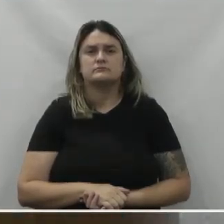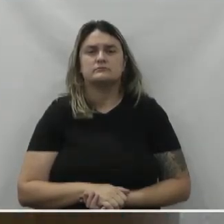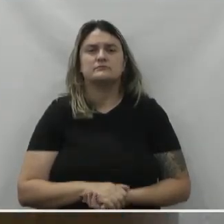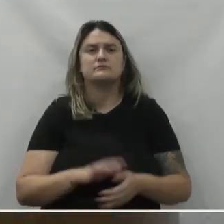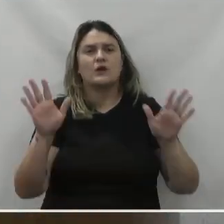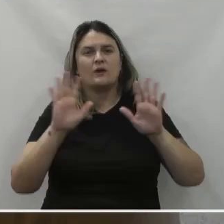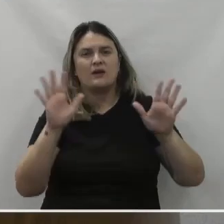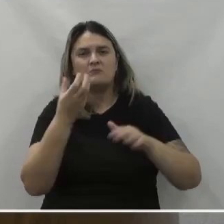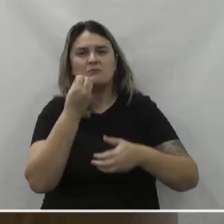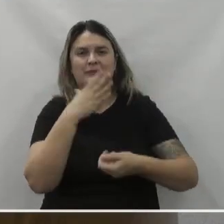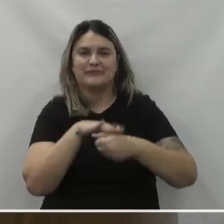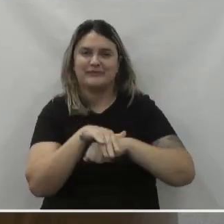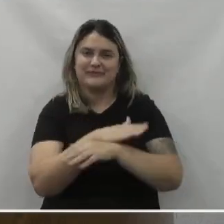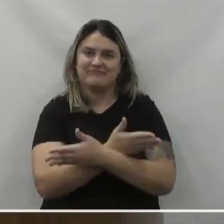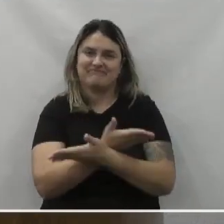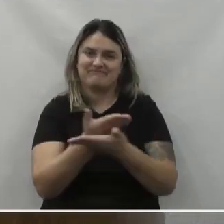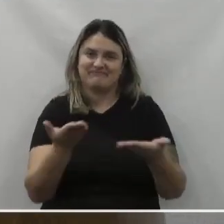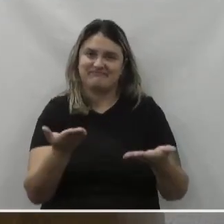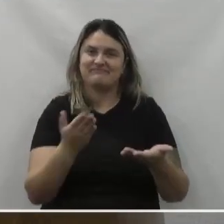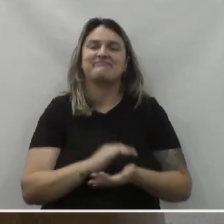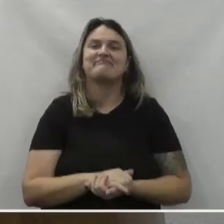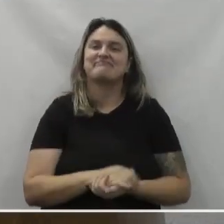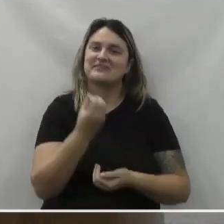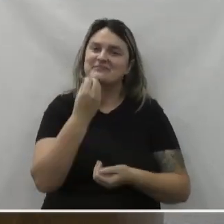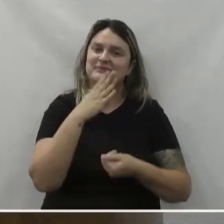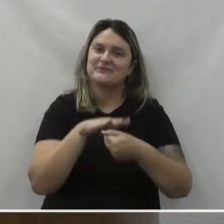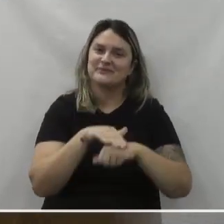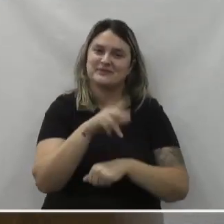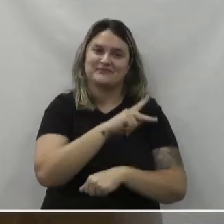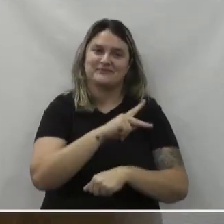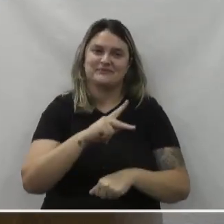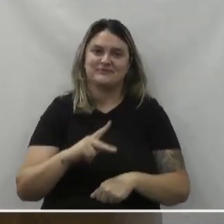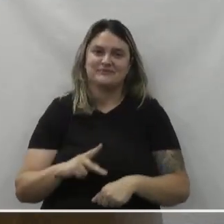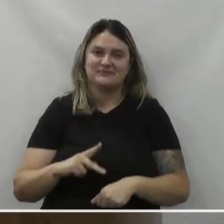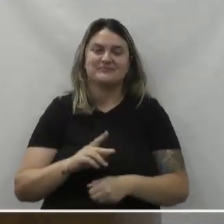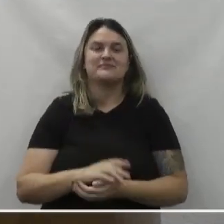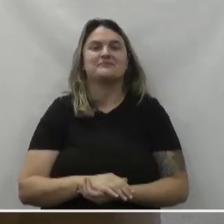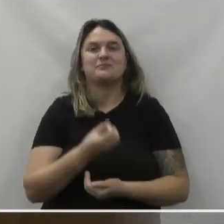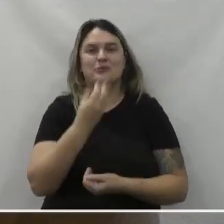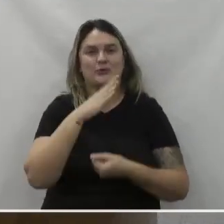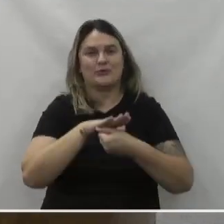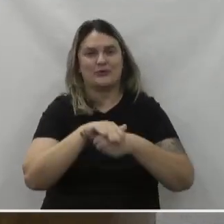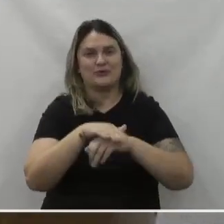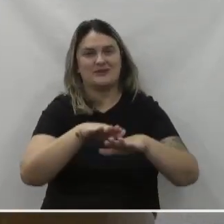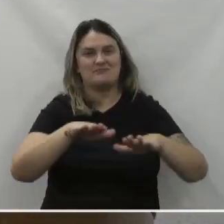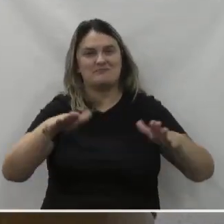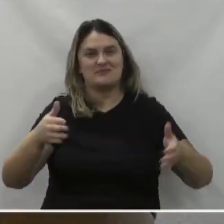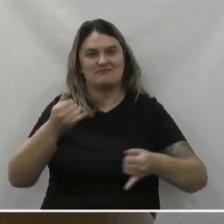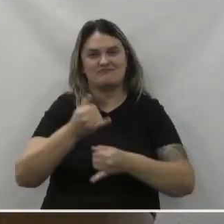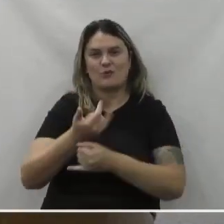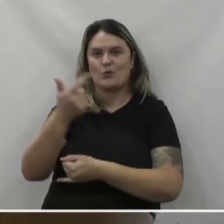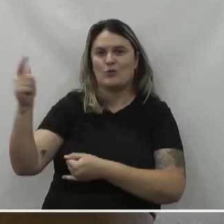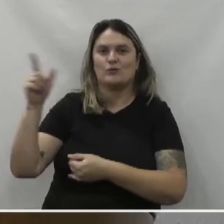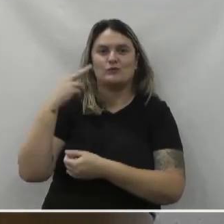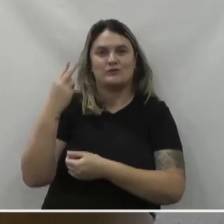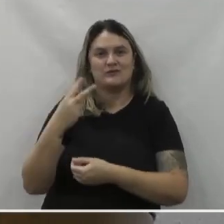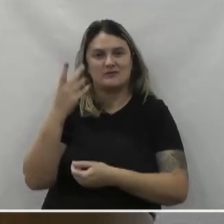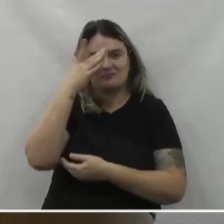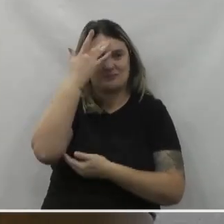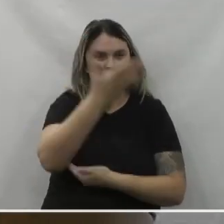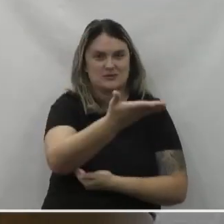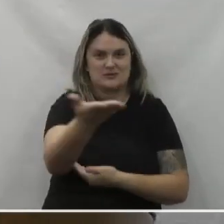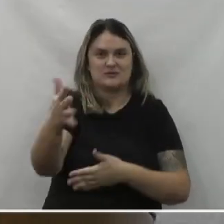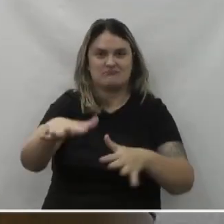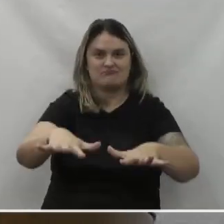Olá, boa noite a todos. Boa noite, presidente, mesa diretora, demais vereadores, público que